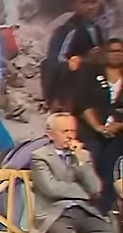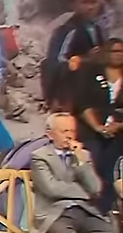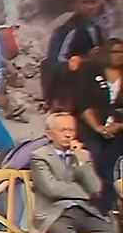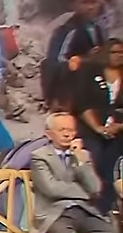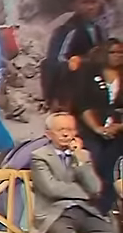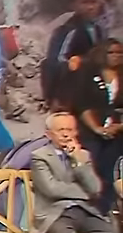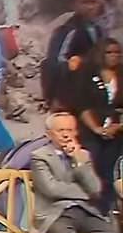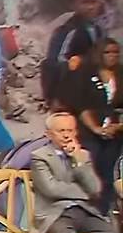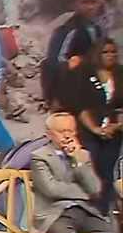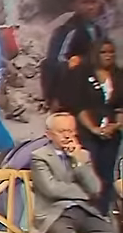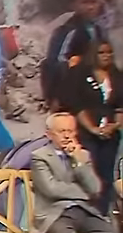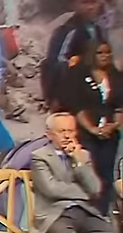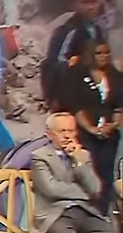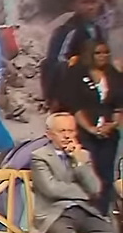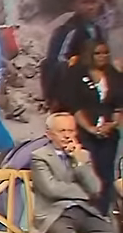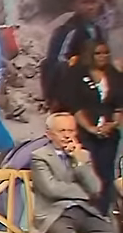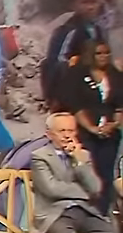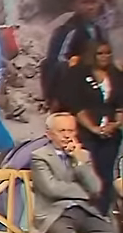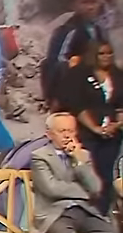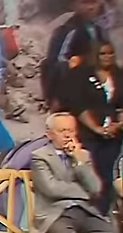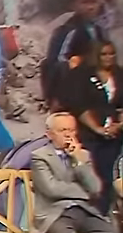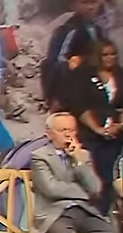aos nossos deputados